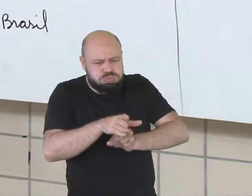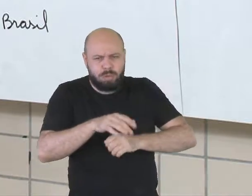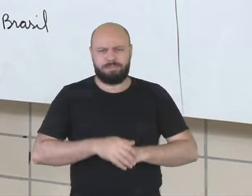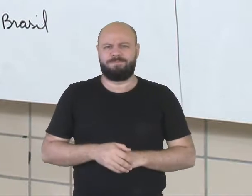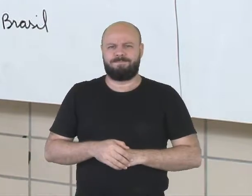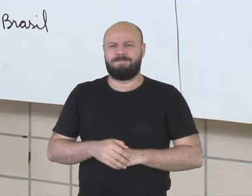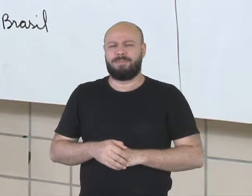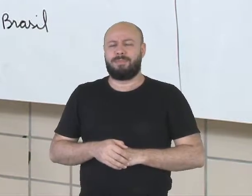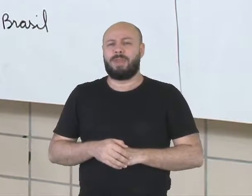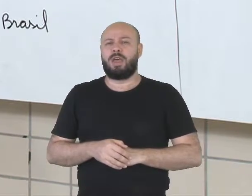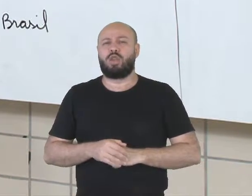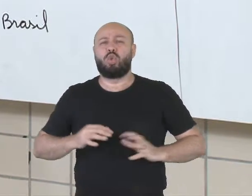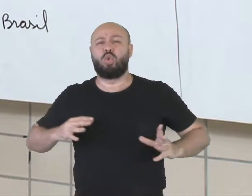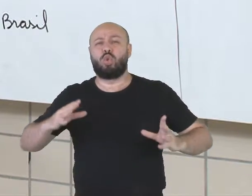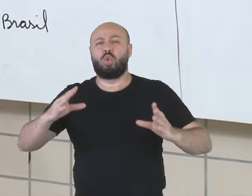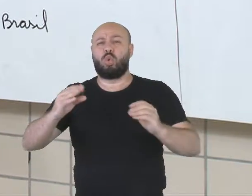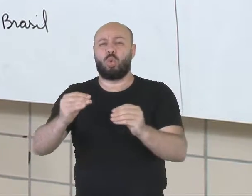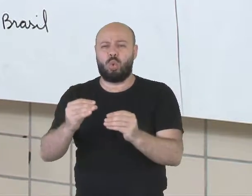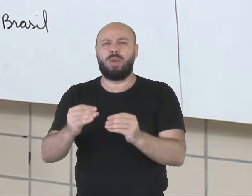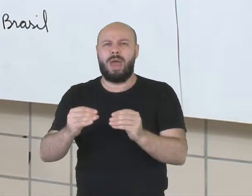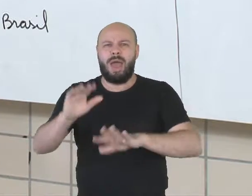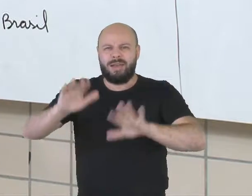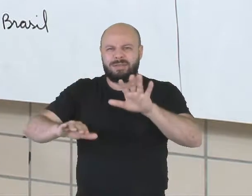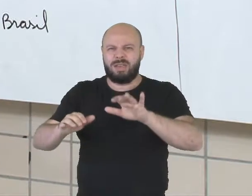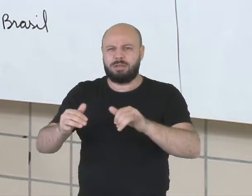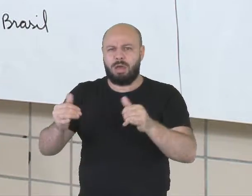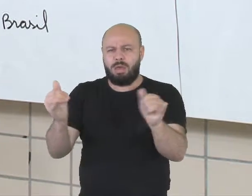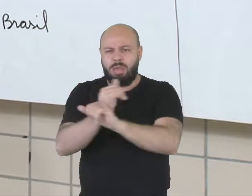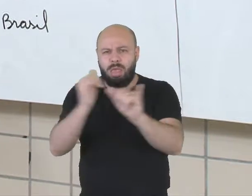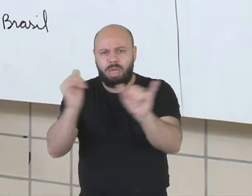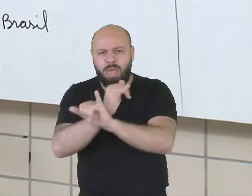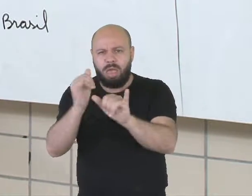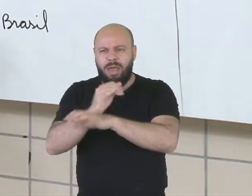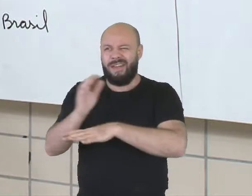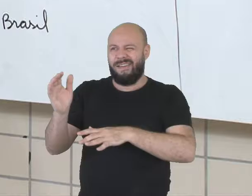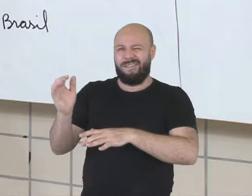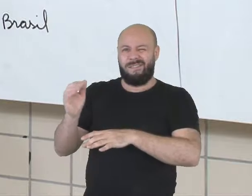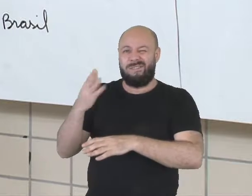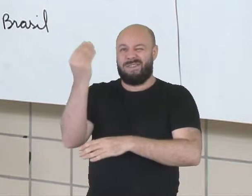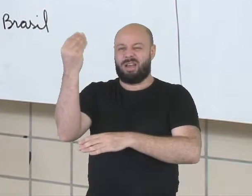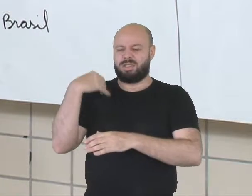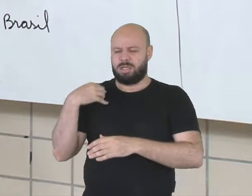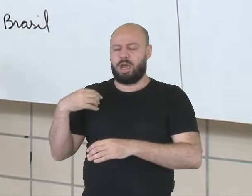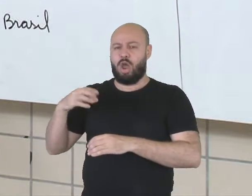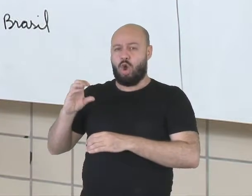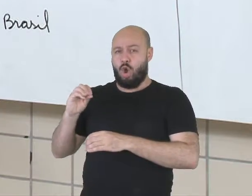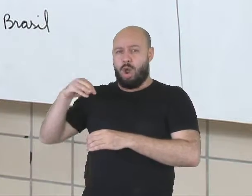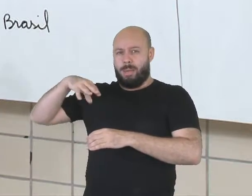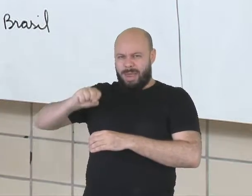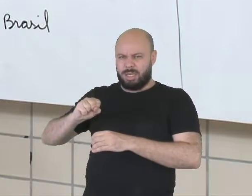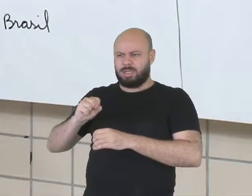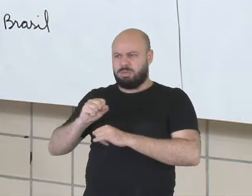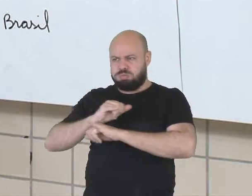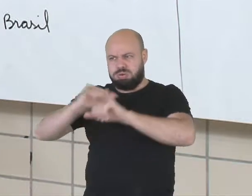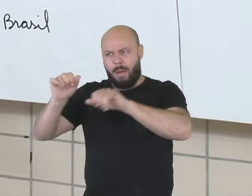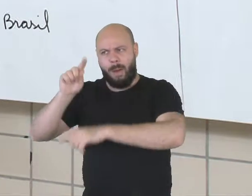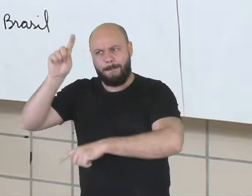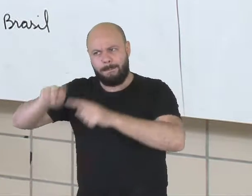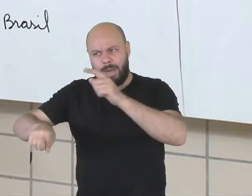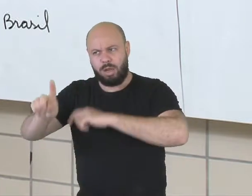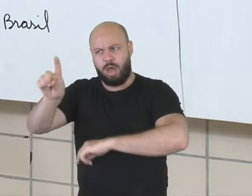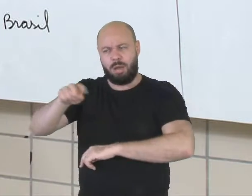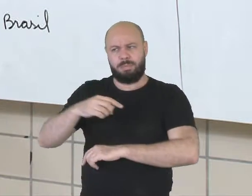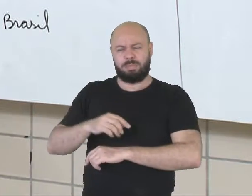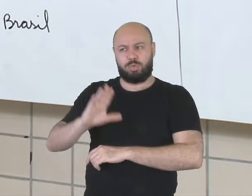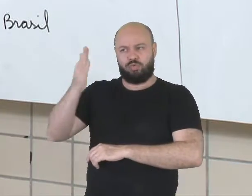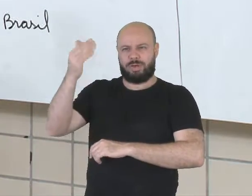lutando contra as matérias falsas, né, as famosas fake news. Então, foi uma função da OMS. A OMC, que é a